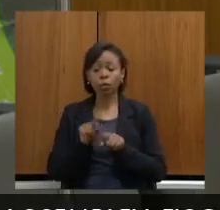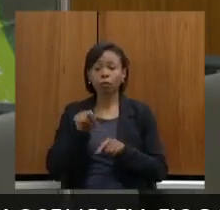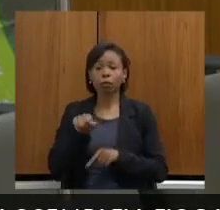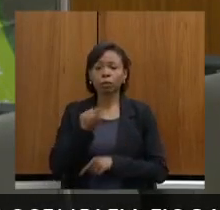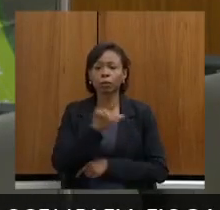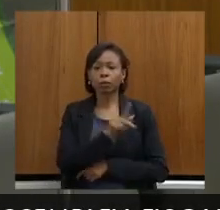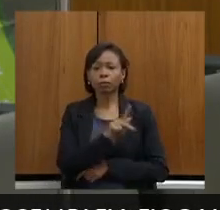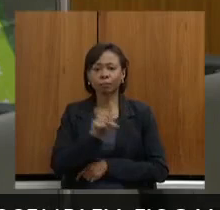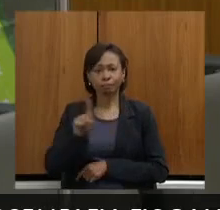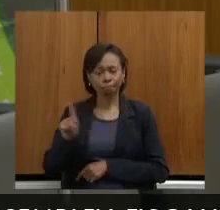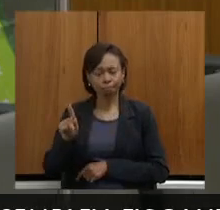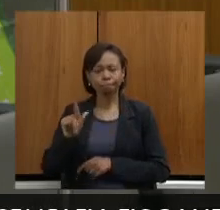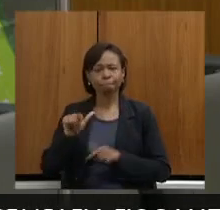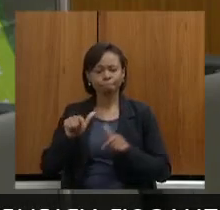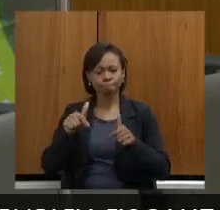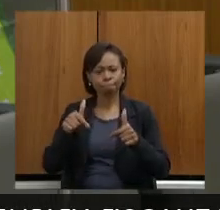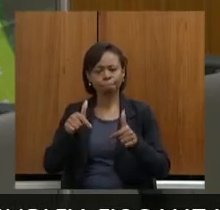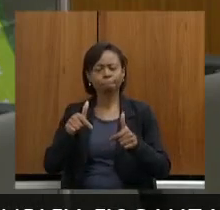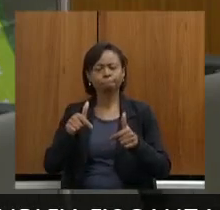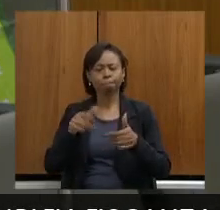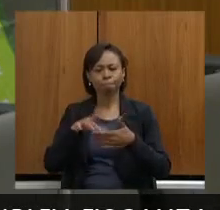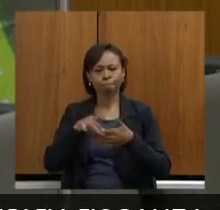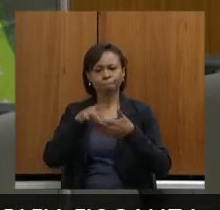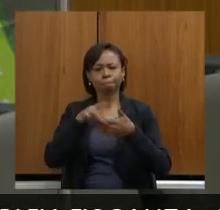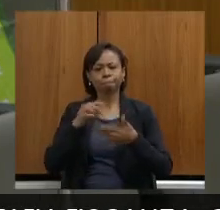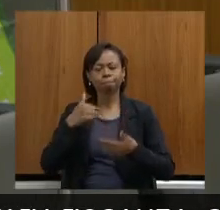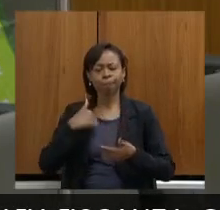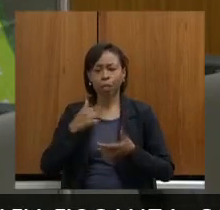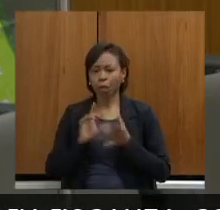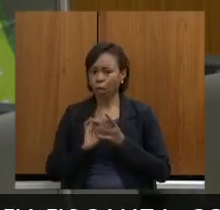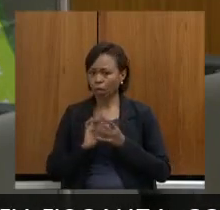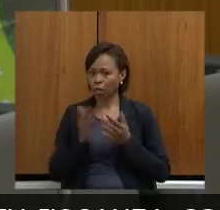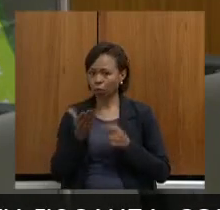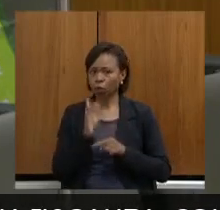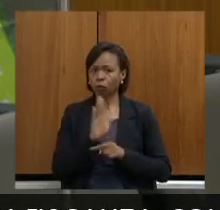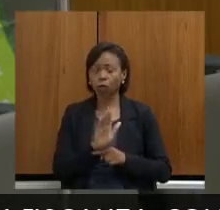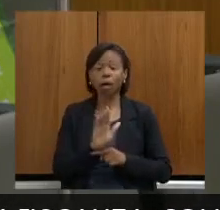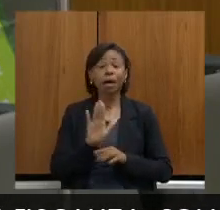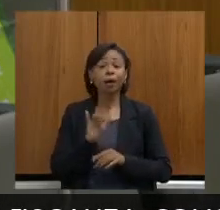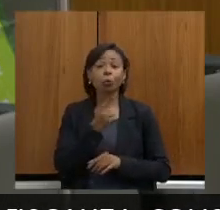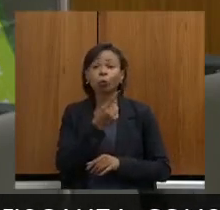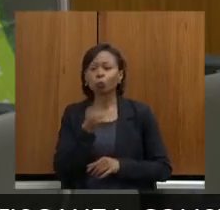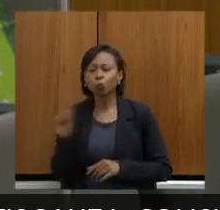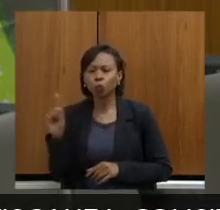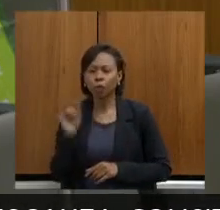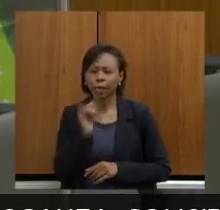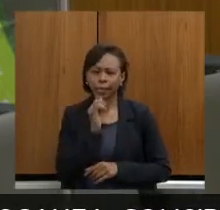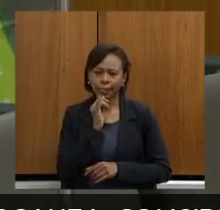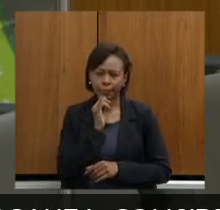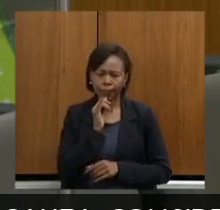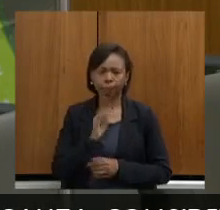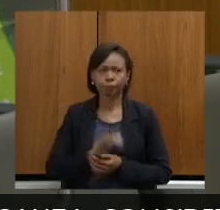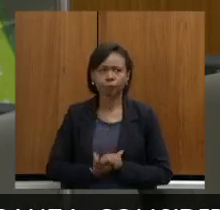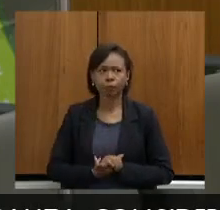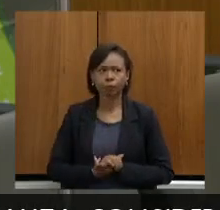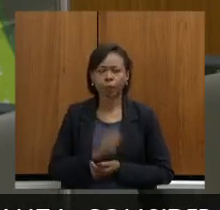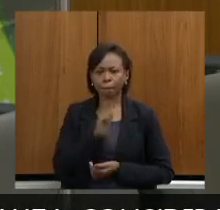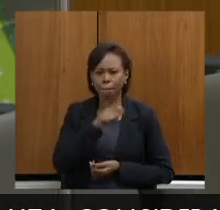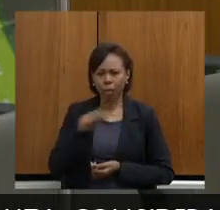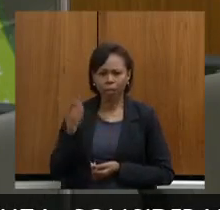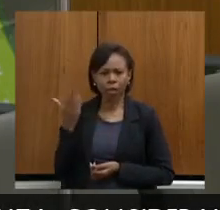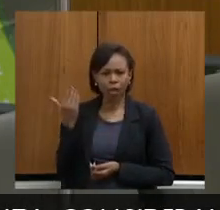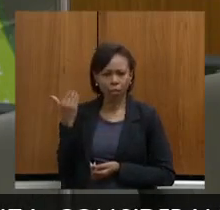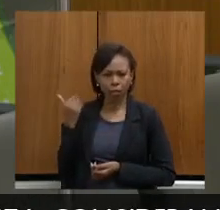condução é e me coloco à disposição inclusive secretário usando o último exemplo para terminar a uns meses atrás